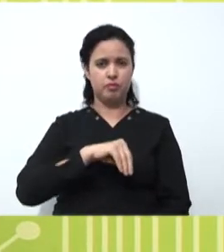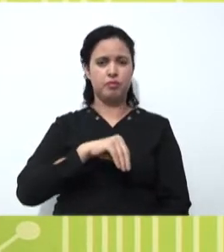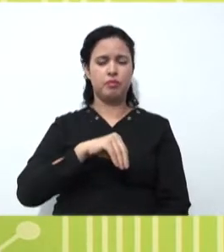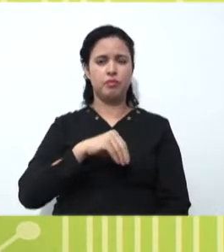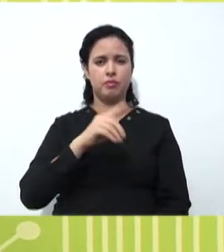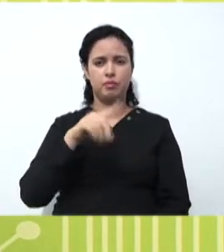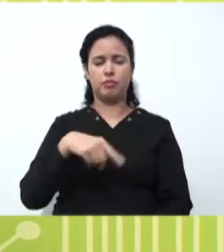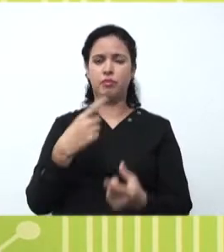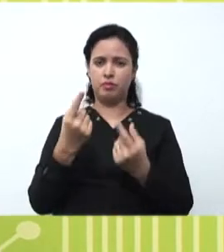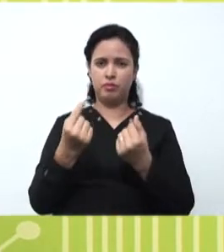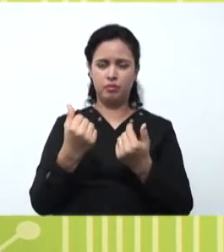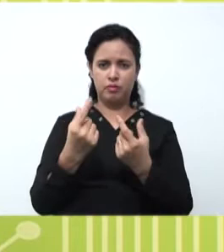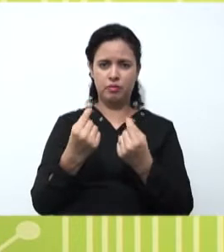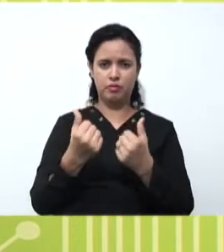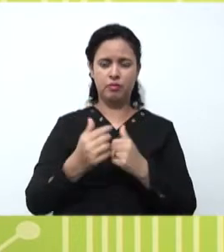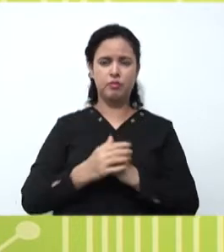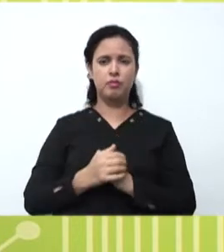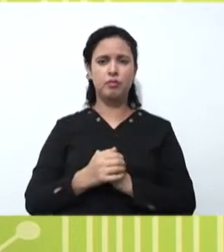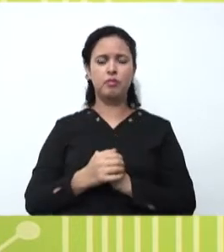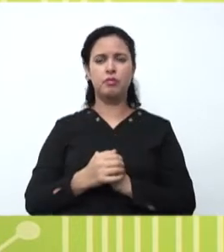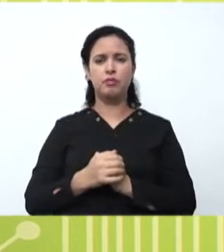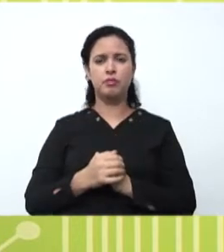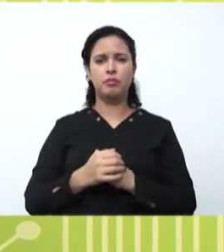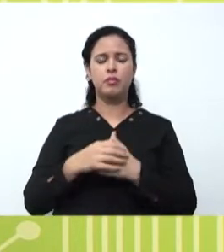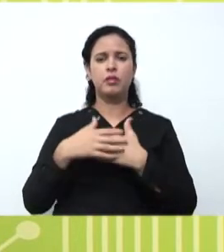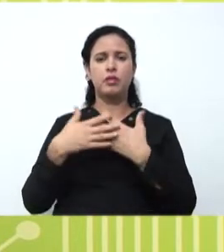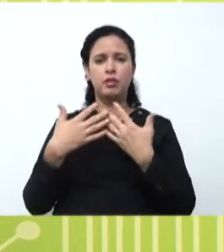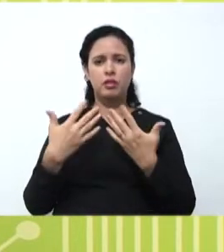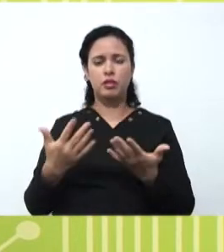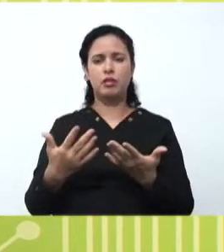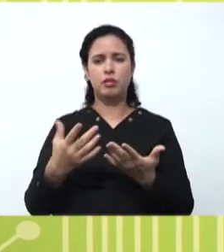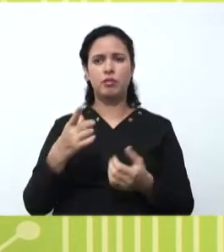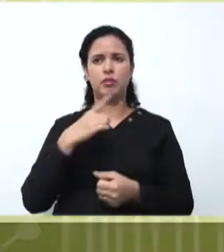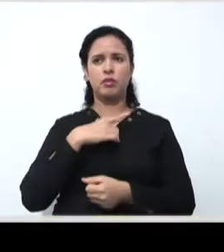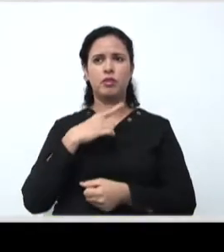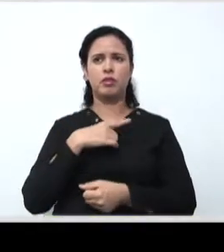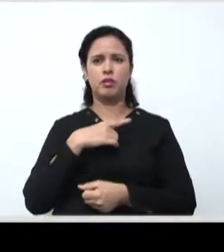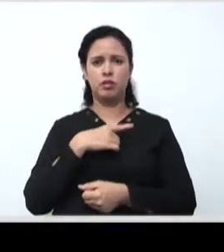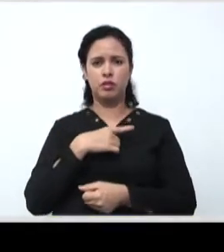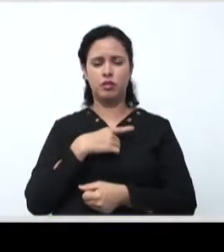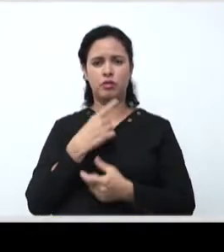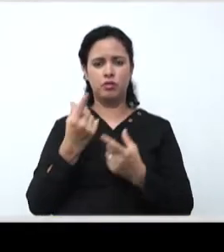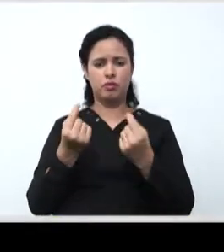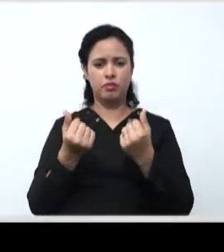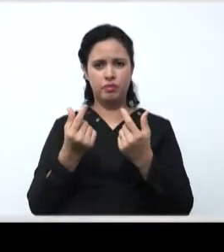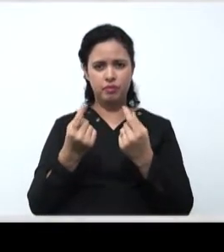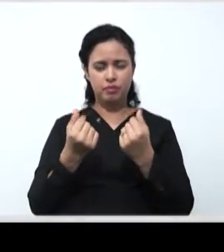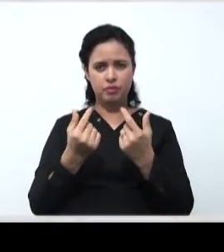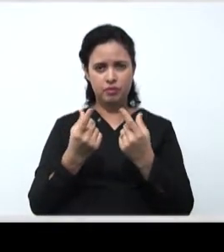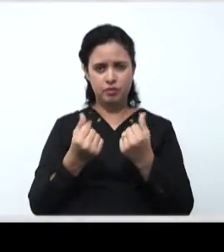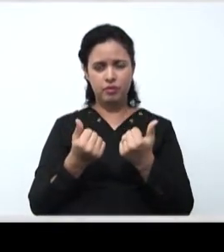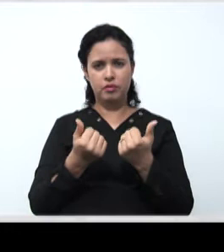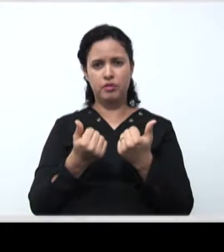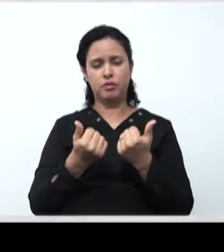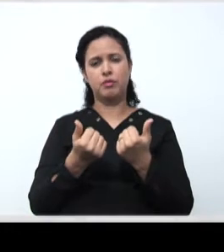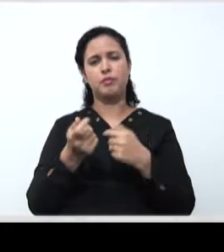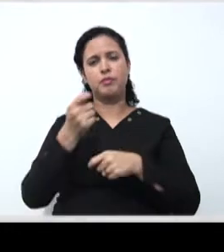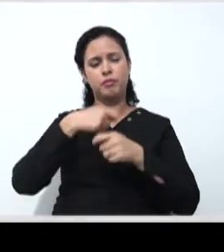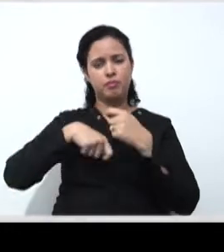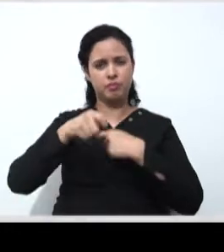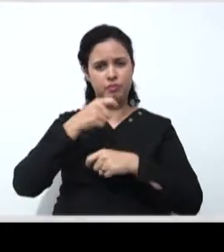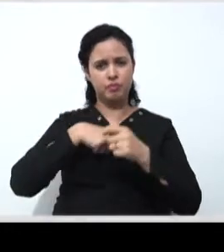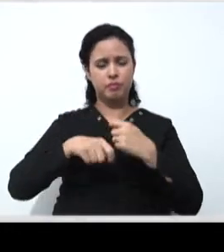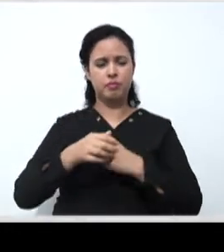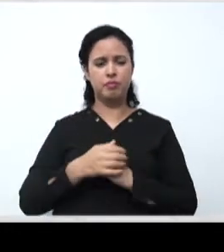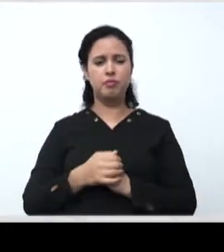em valores econômicos. Mas então é uma via de mão dupla, você tem o valor financeiro e o econômico.